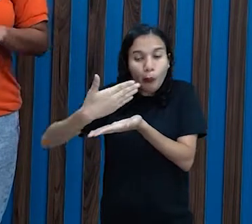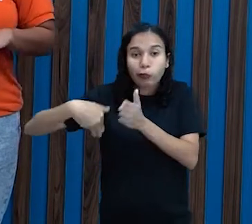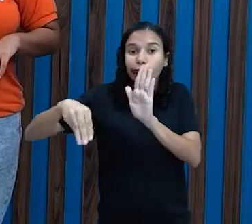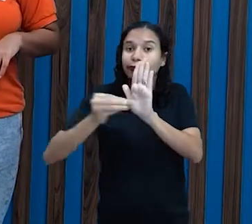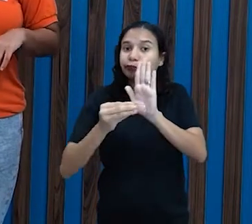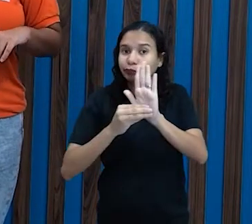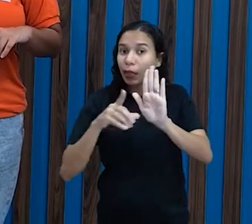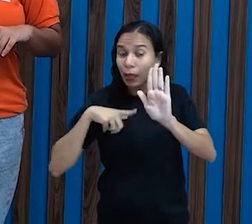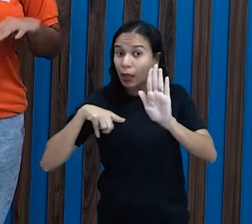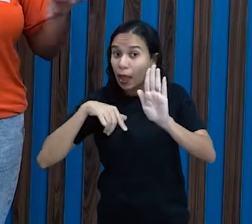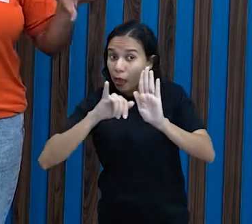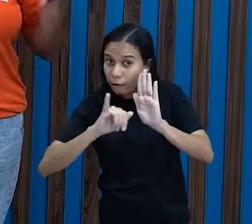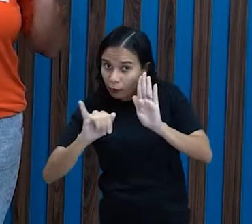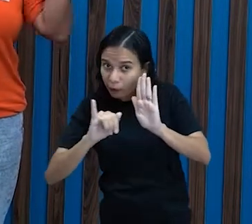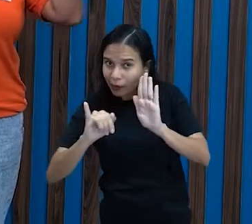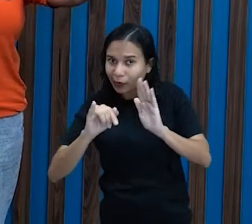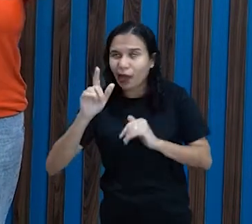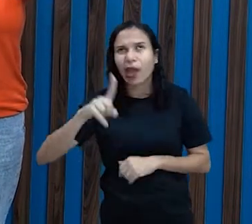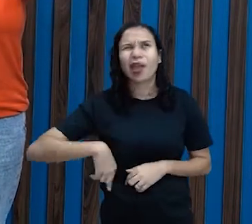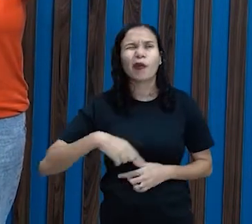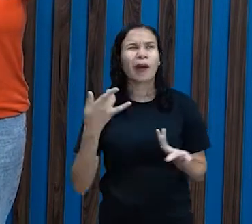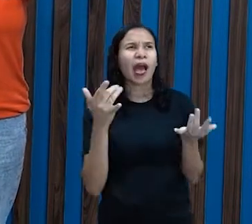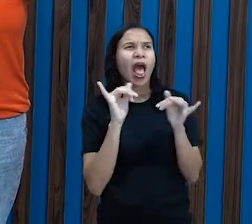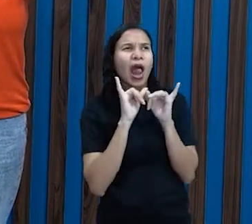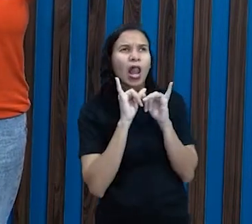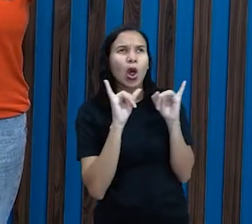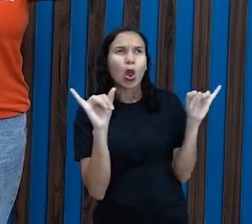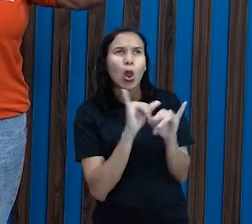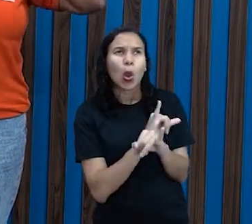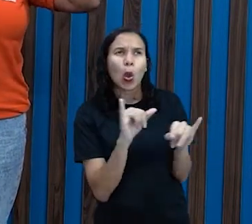Caso não haja, seja uma notícia meio genérica, tipo,